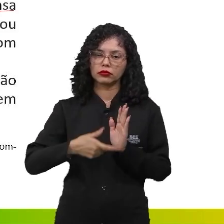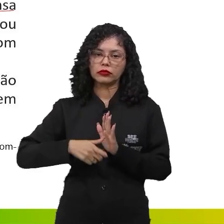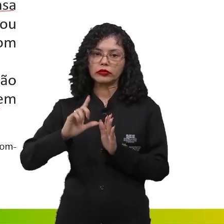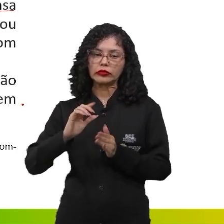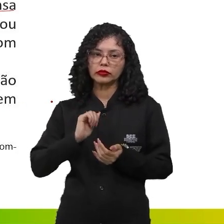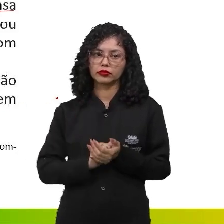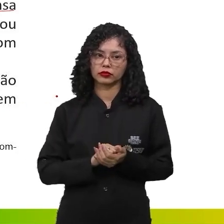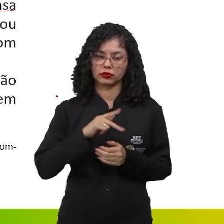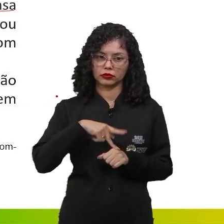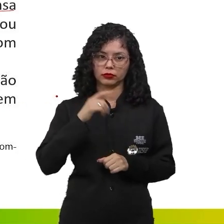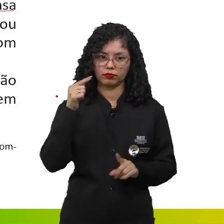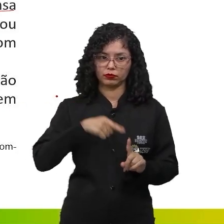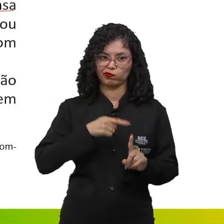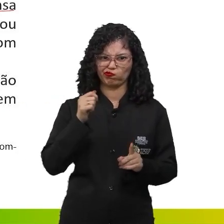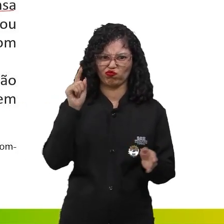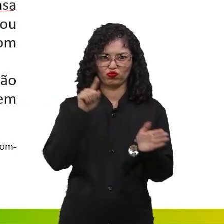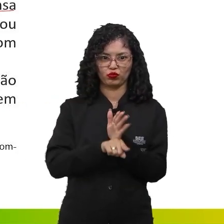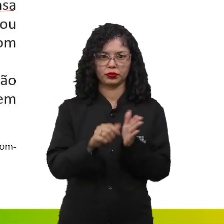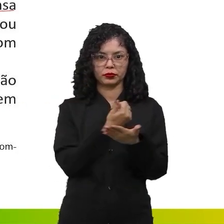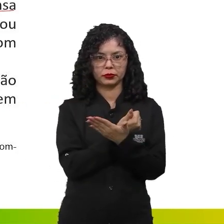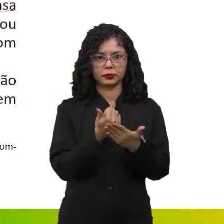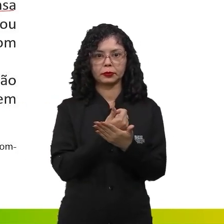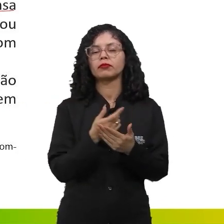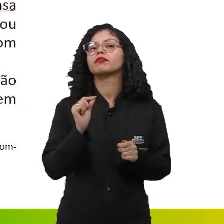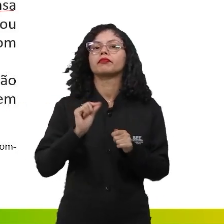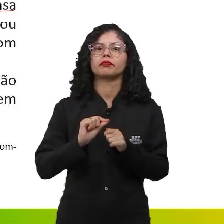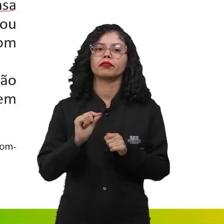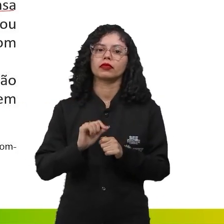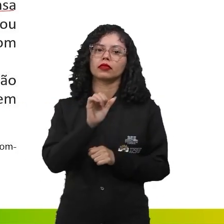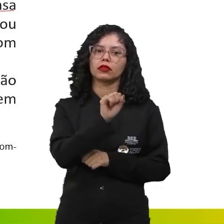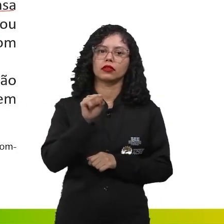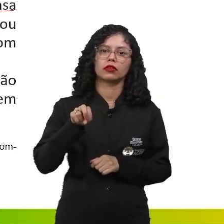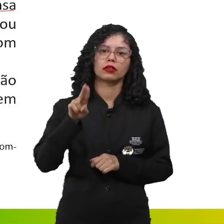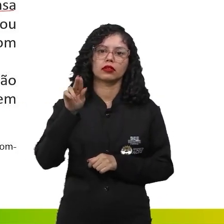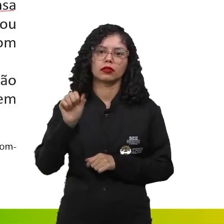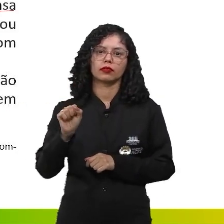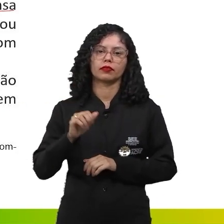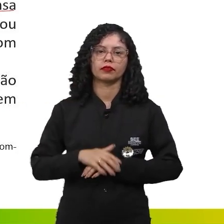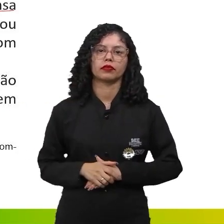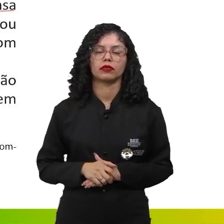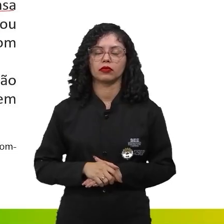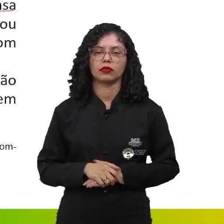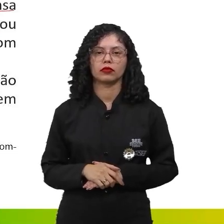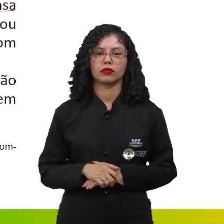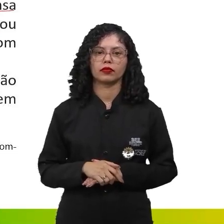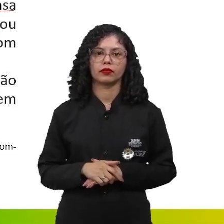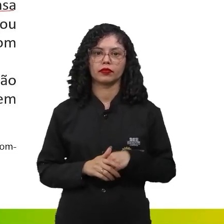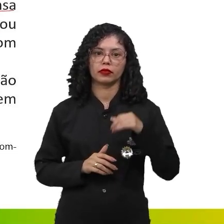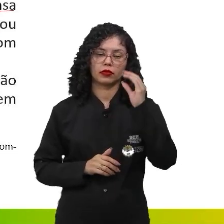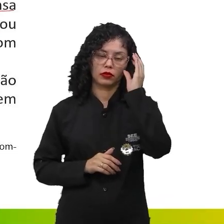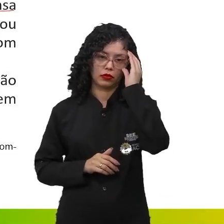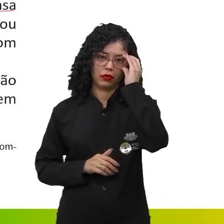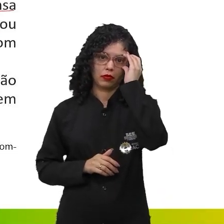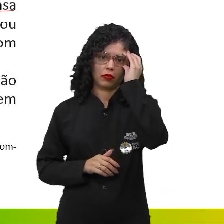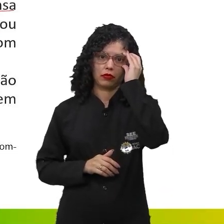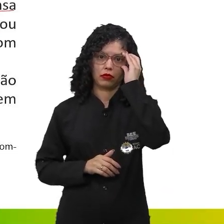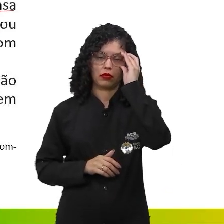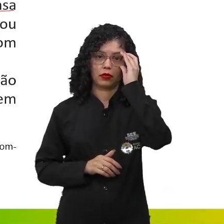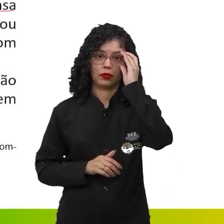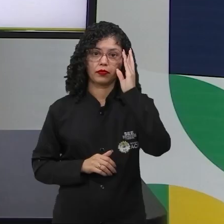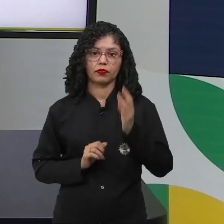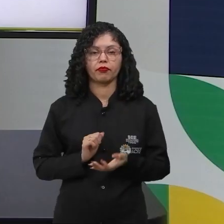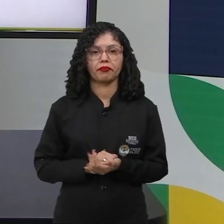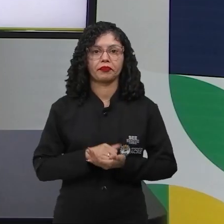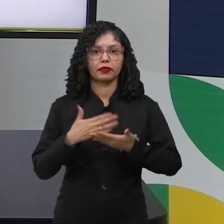retrocesso e pôs em questionamento as ações realizadas pelo Sistema Único de Saúde, o